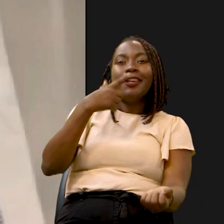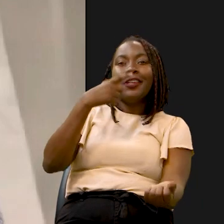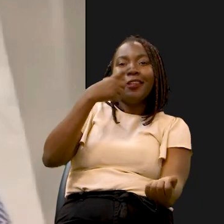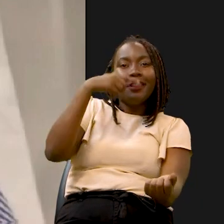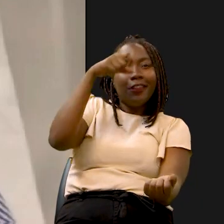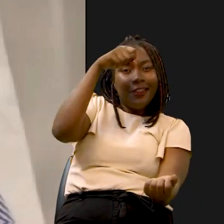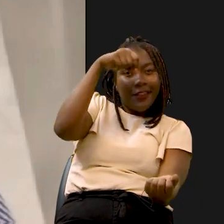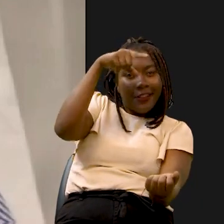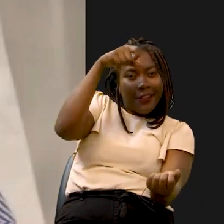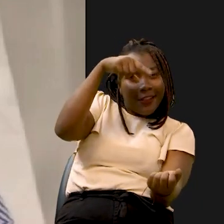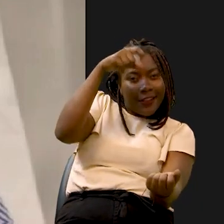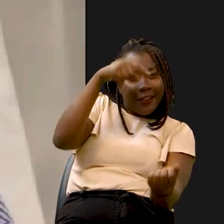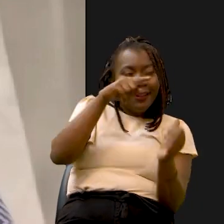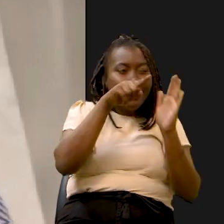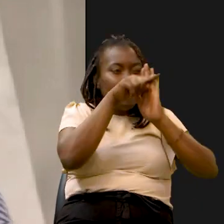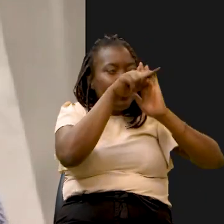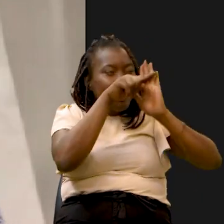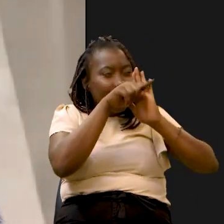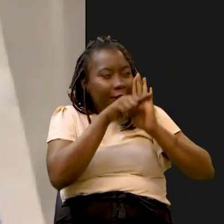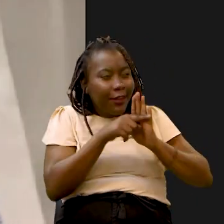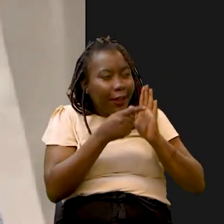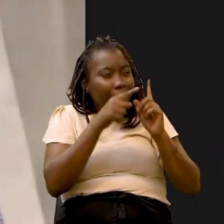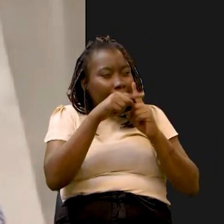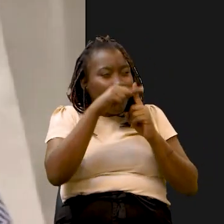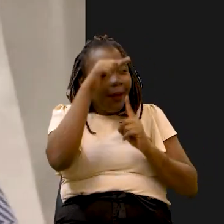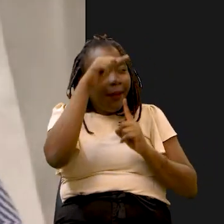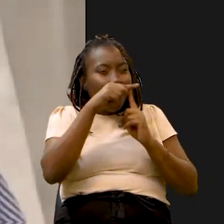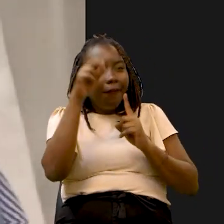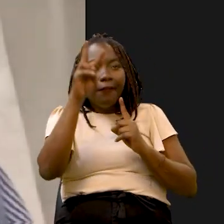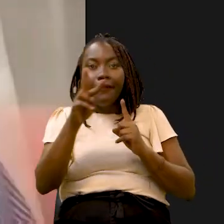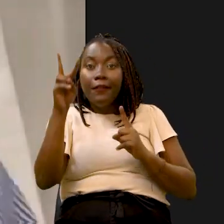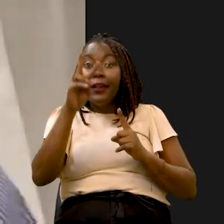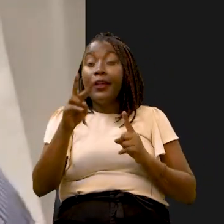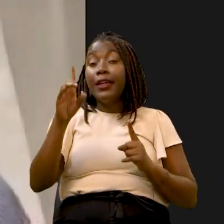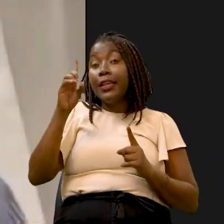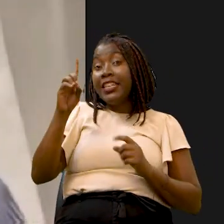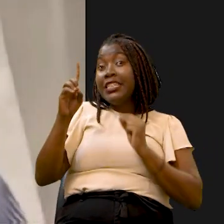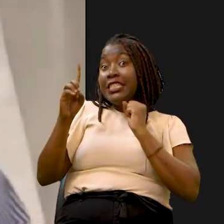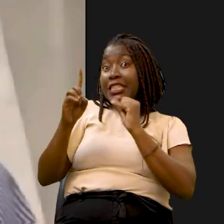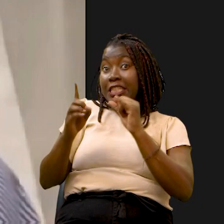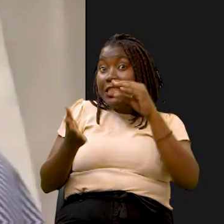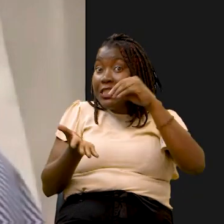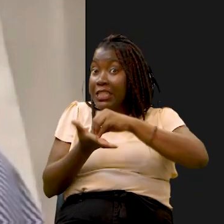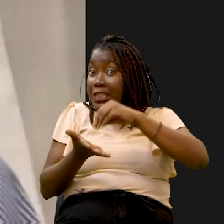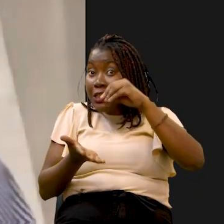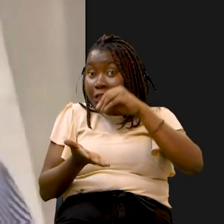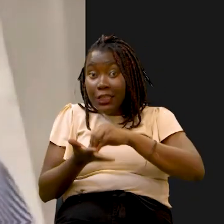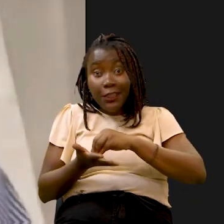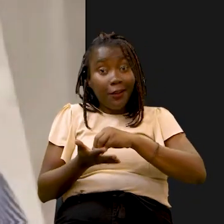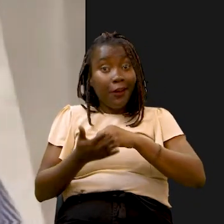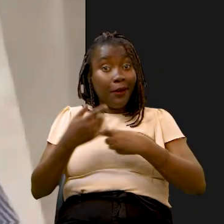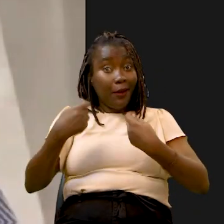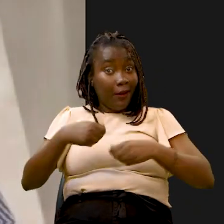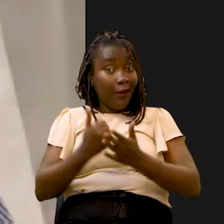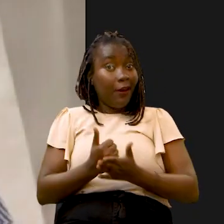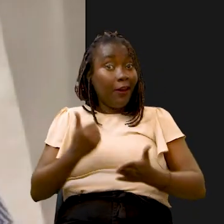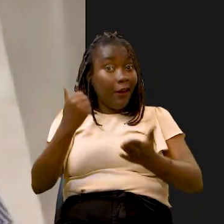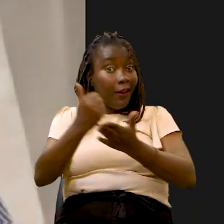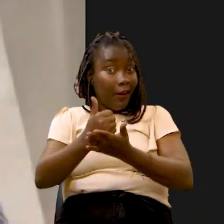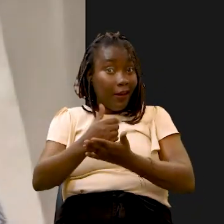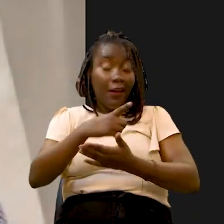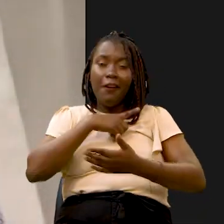sangue, os níveis de vitamina D. E caso haja uma insuficiência, uma deficiência,